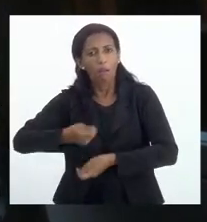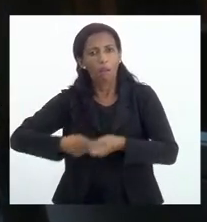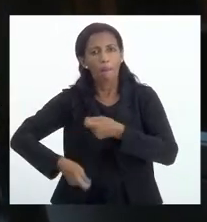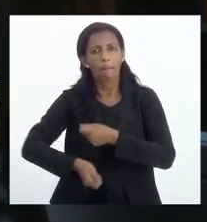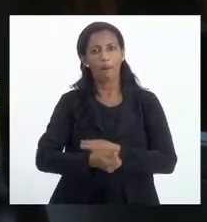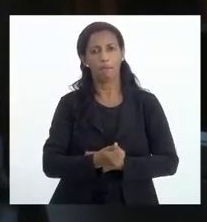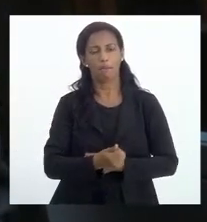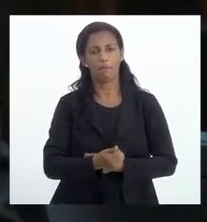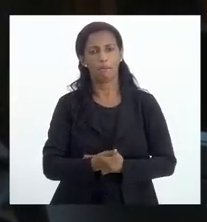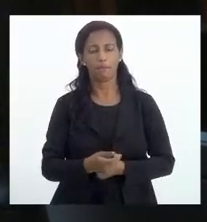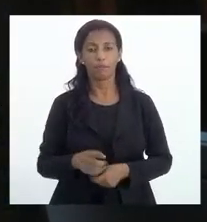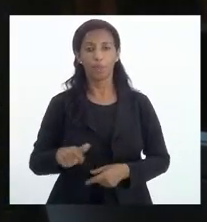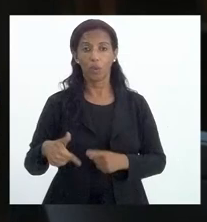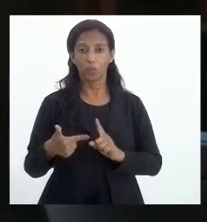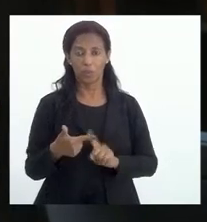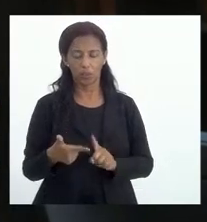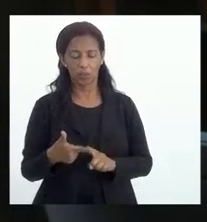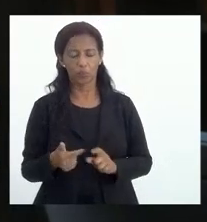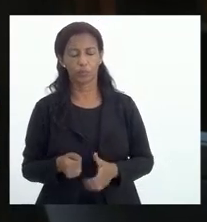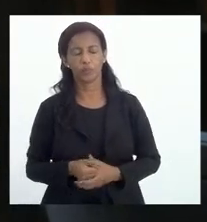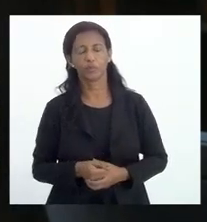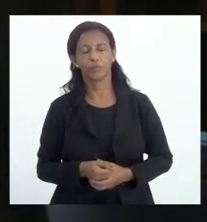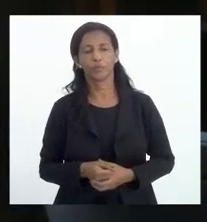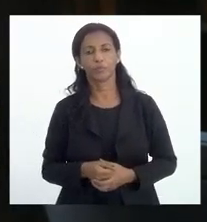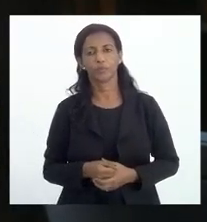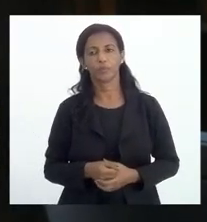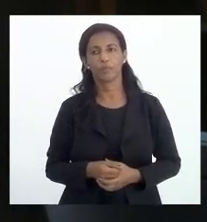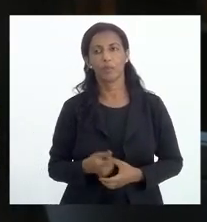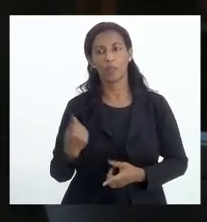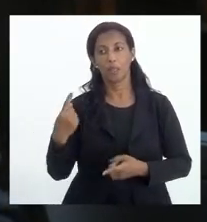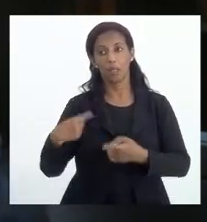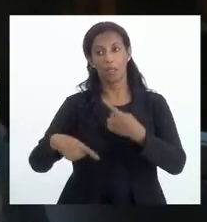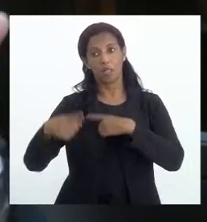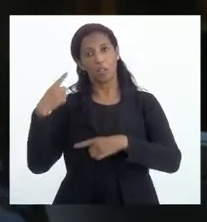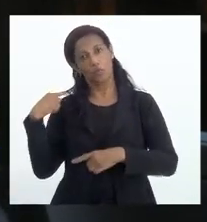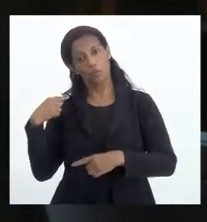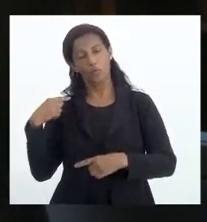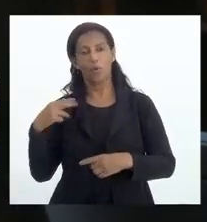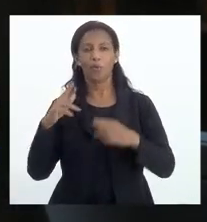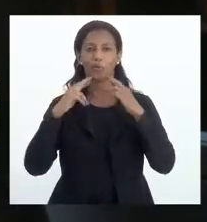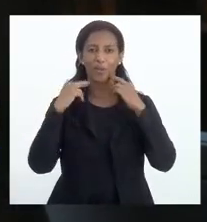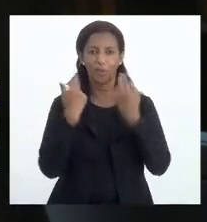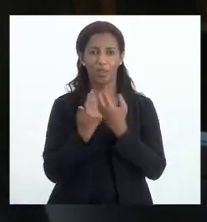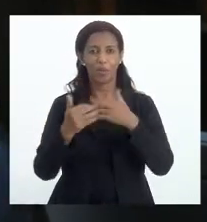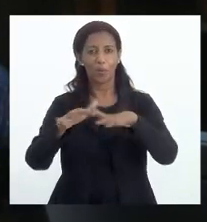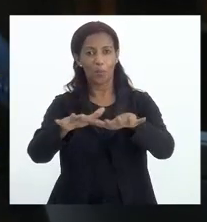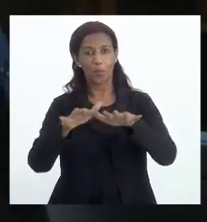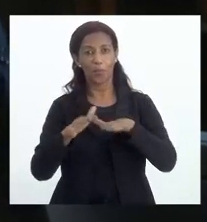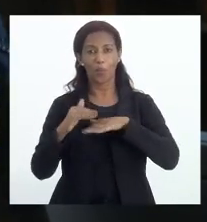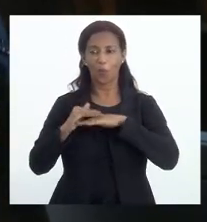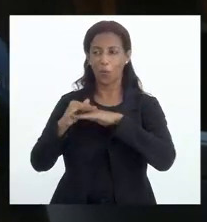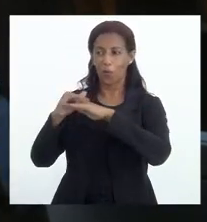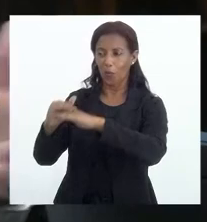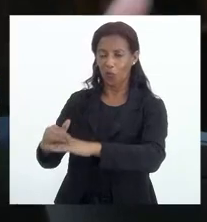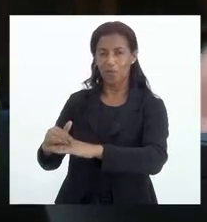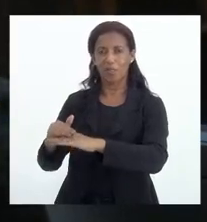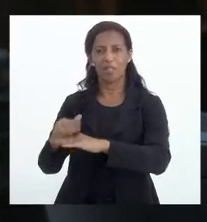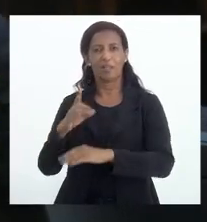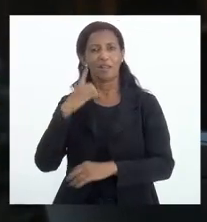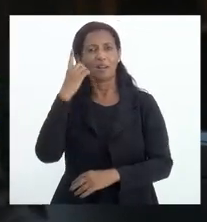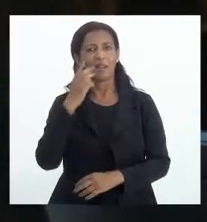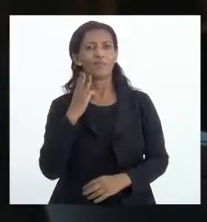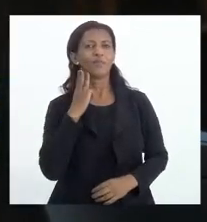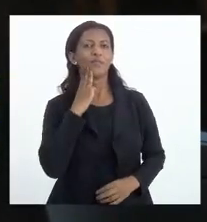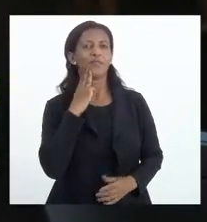primeiro ponto. O segundo, e aí eu volto a uma audiência pública que eu conversei até com o deputado Valdec,